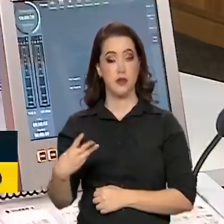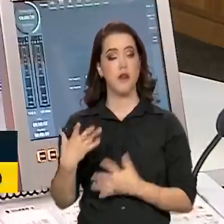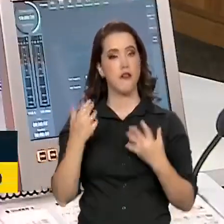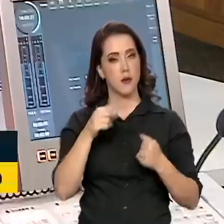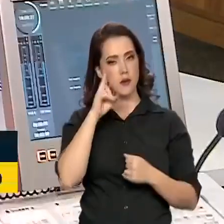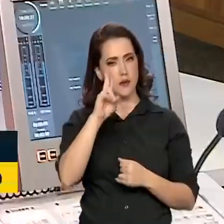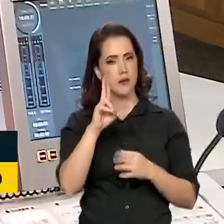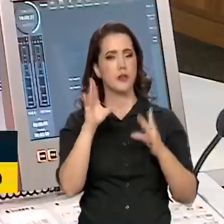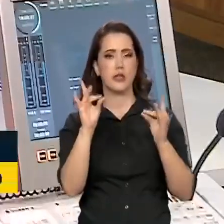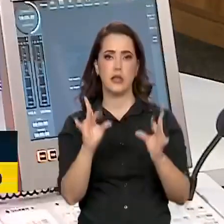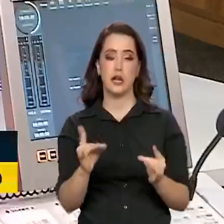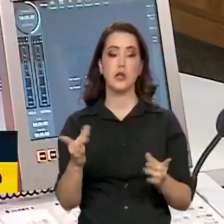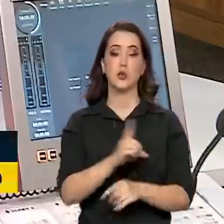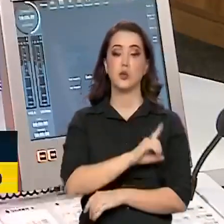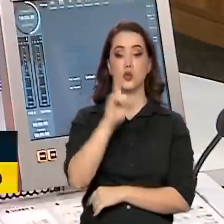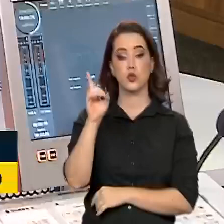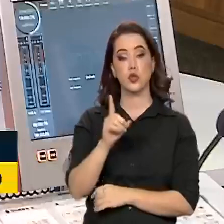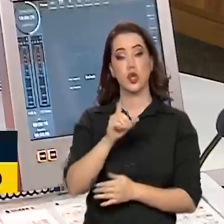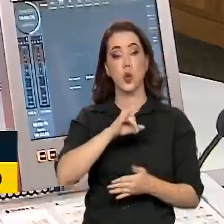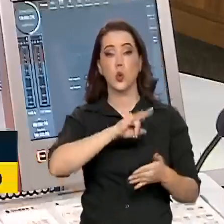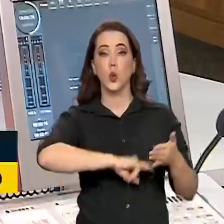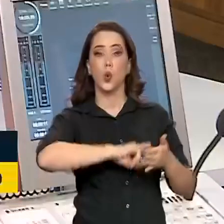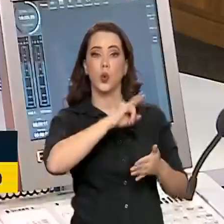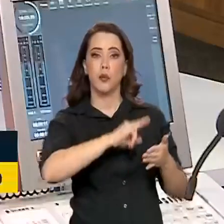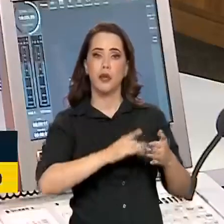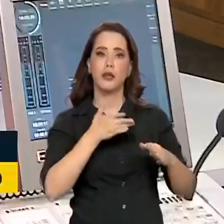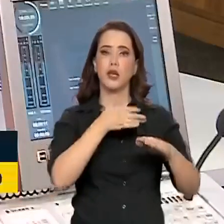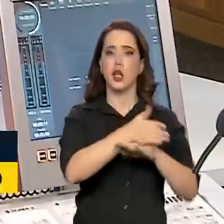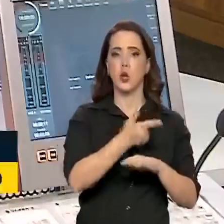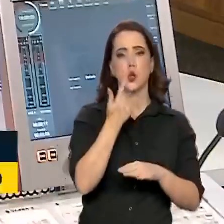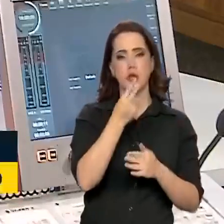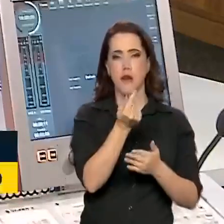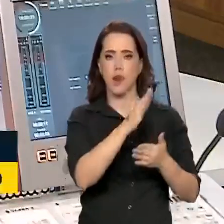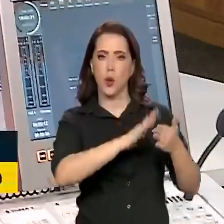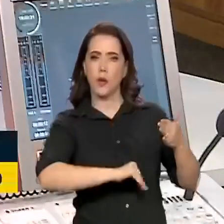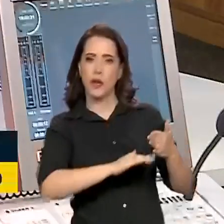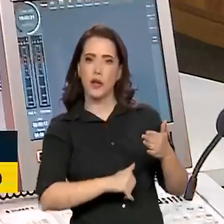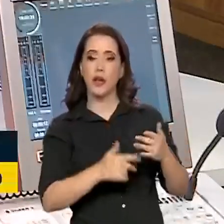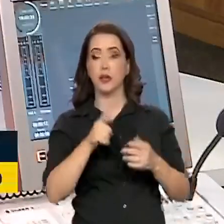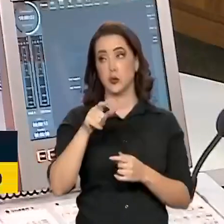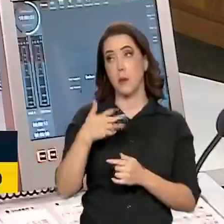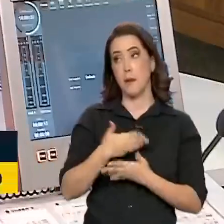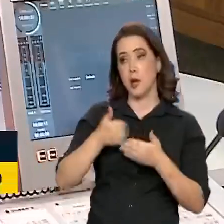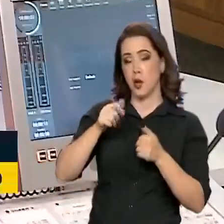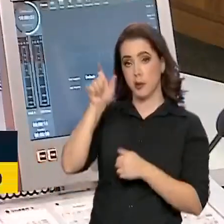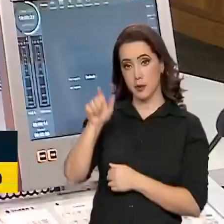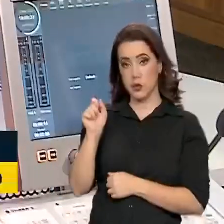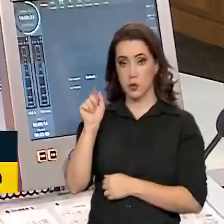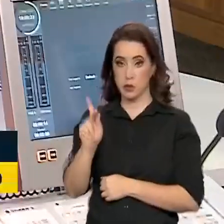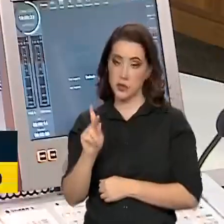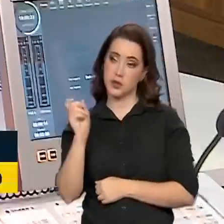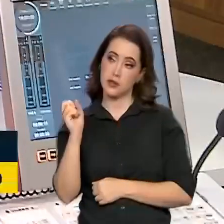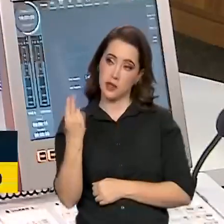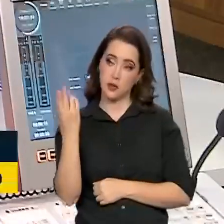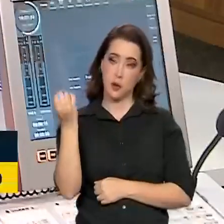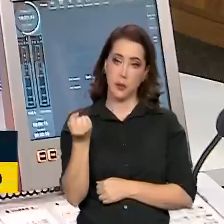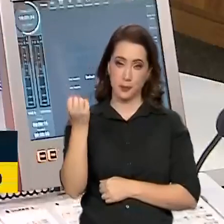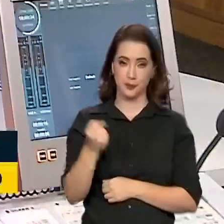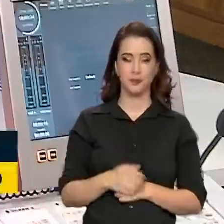destaque do dia, uma carteirinha que dá acesso a descontos e vantagens a aposentados e pensionistas. Lançada a carteira